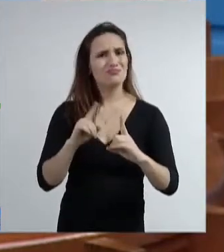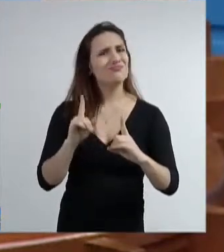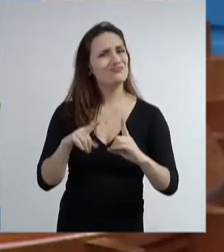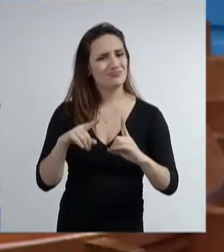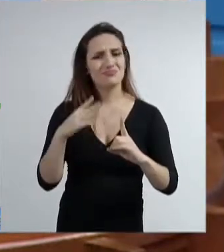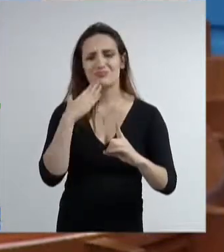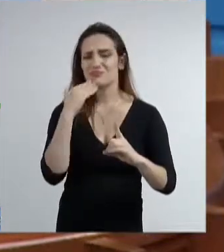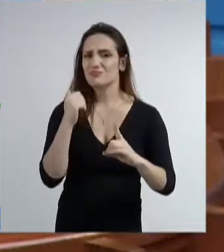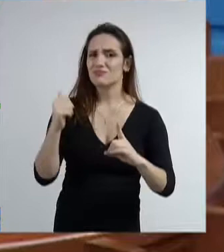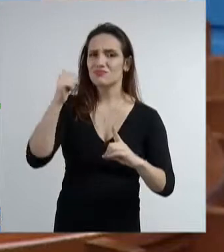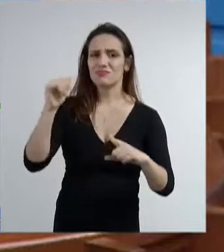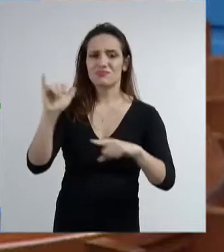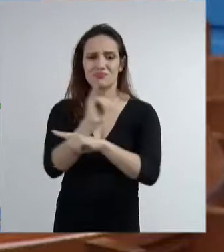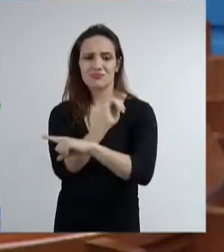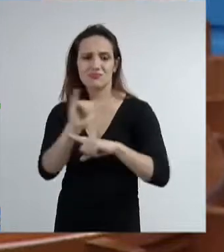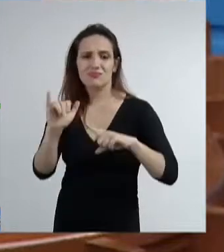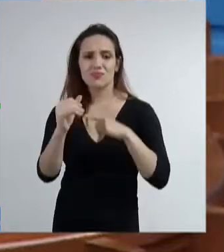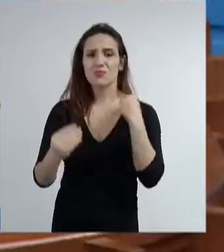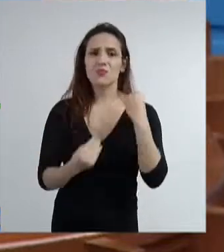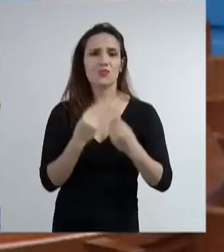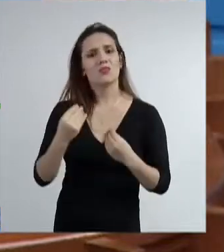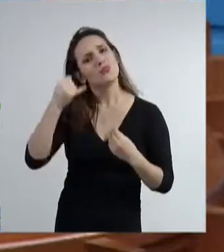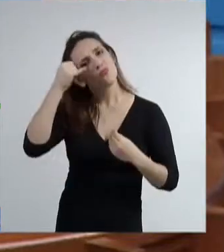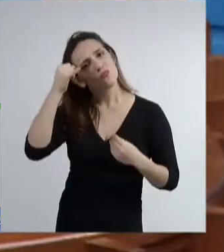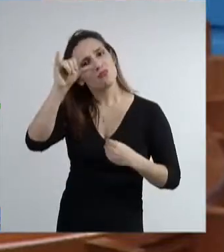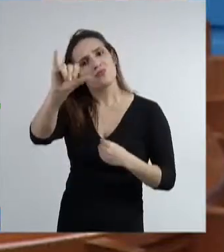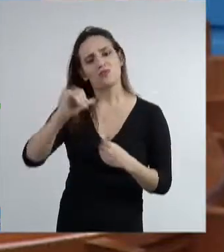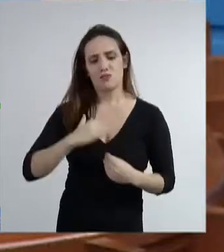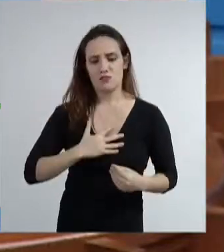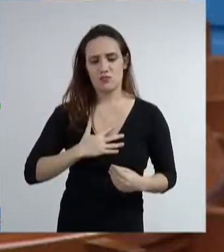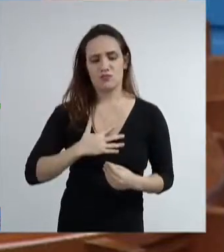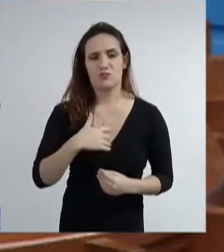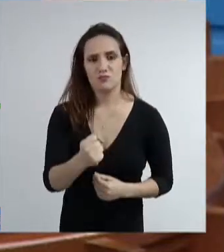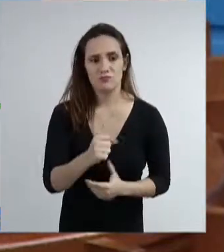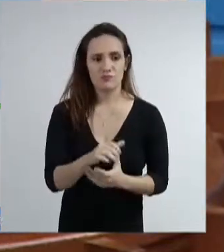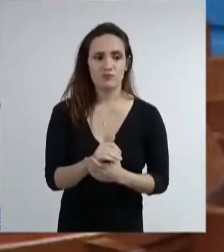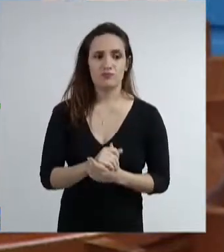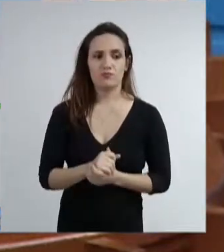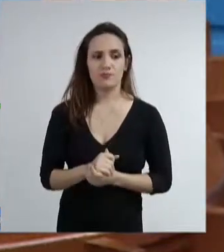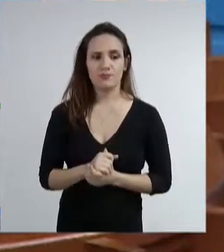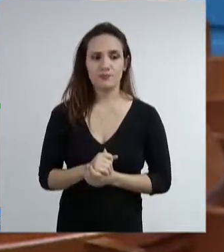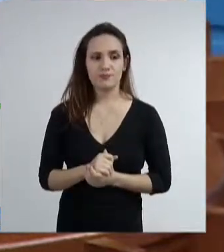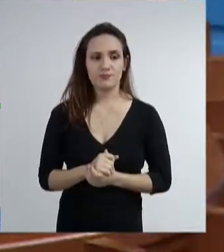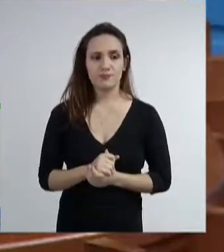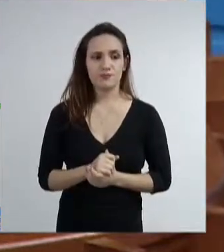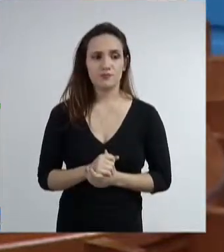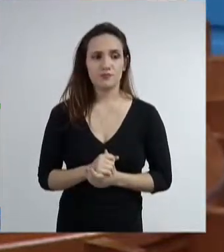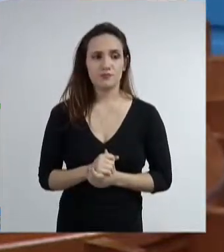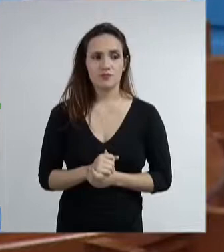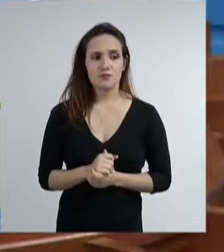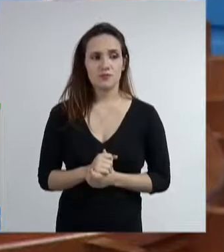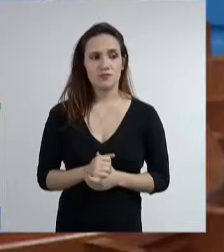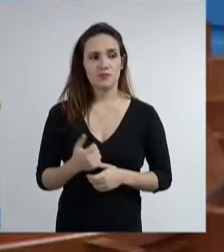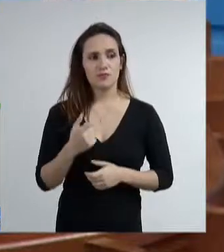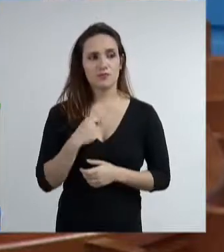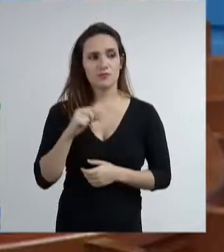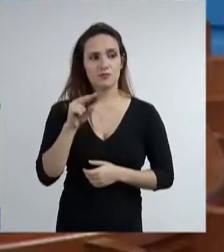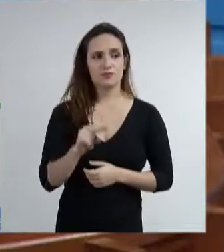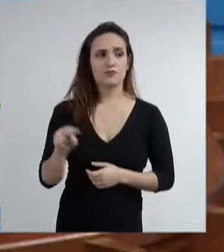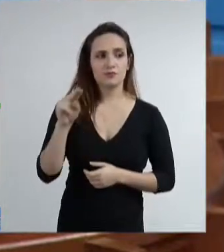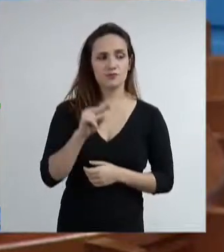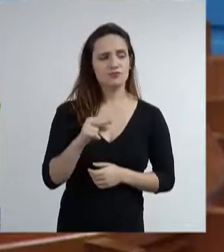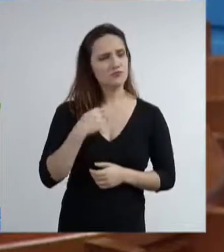talvez a melhor forma de se prevenir esse tipo de coisa. E eu aqui utilizo as palavras que